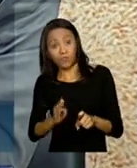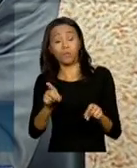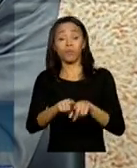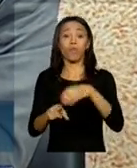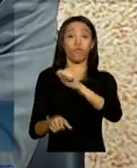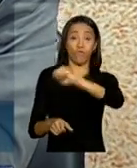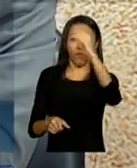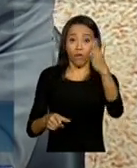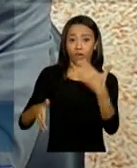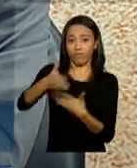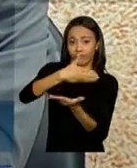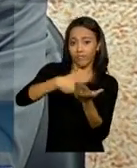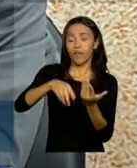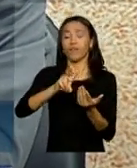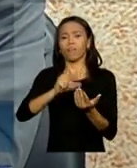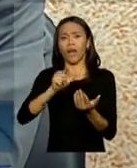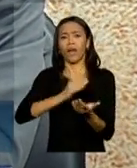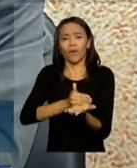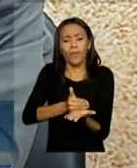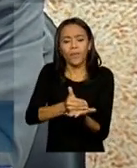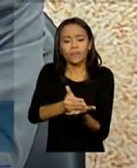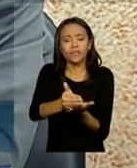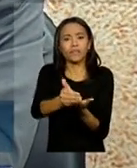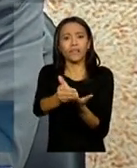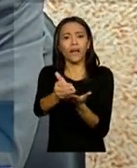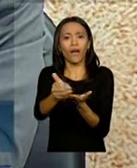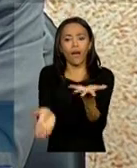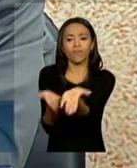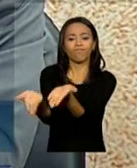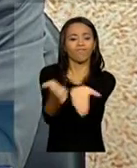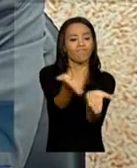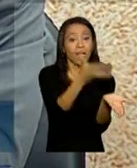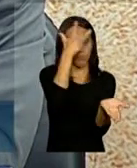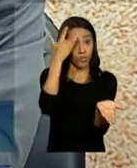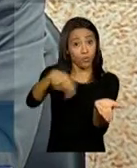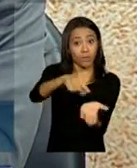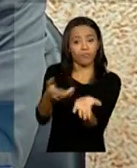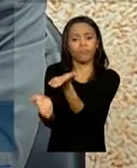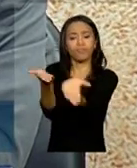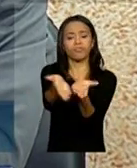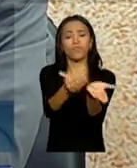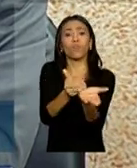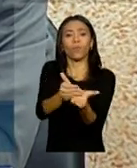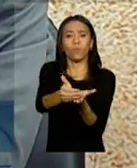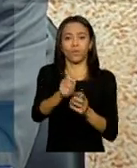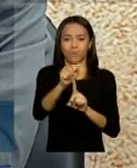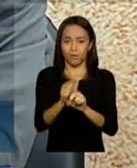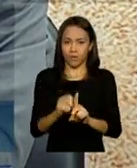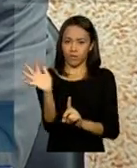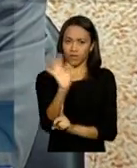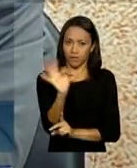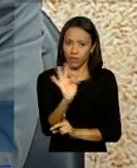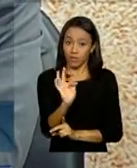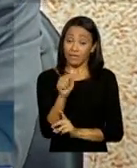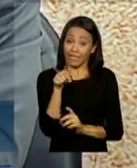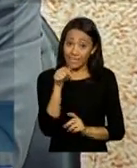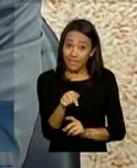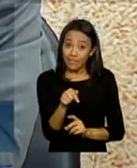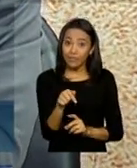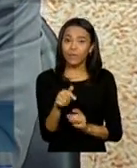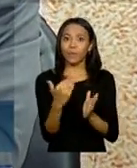que vão participado o programa começam atender nos municípios já no começo de fevereiro isso aumenta para mais